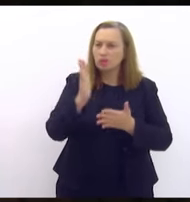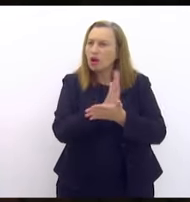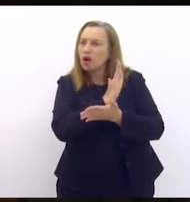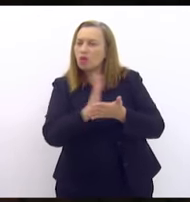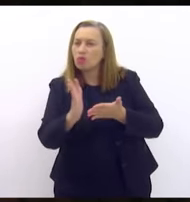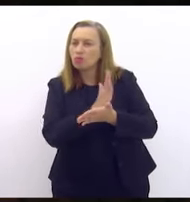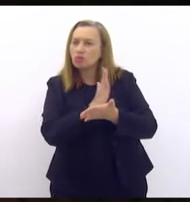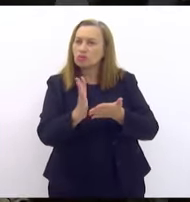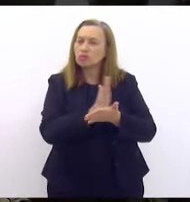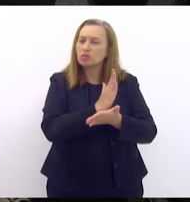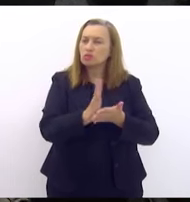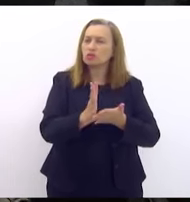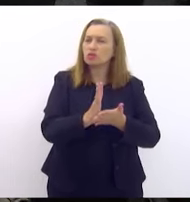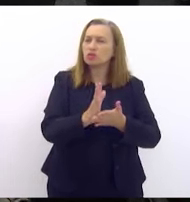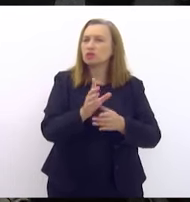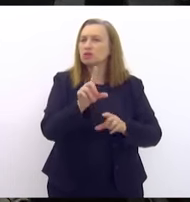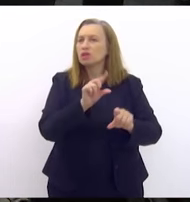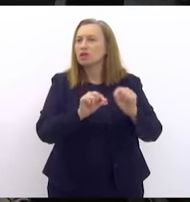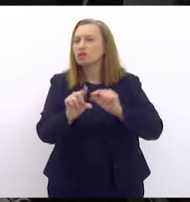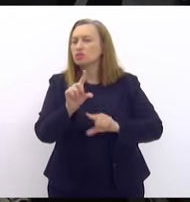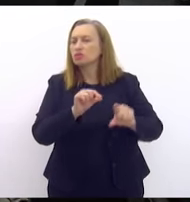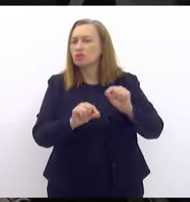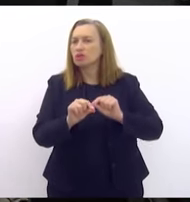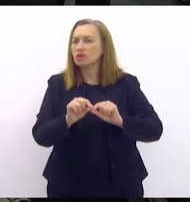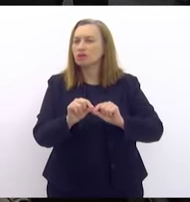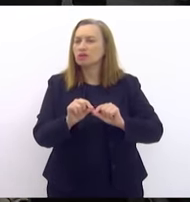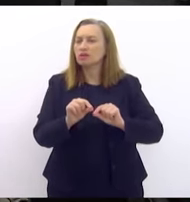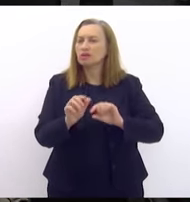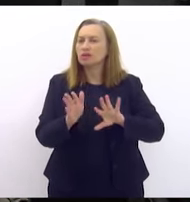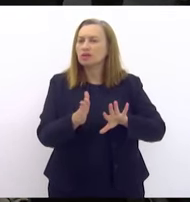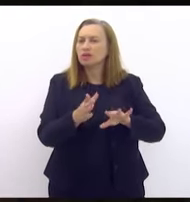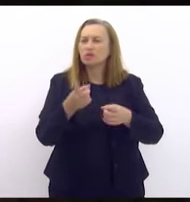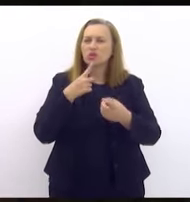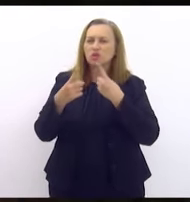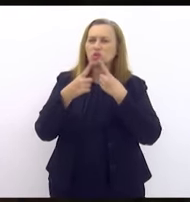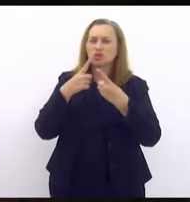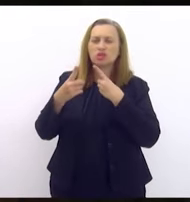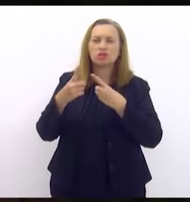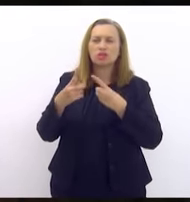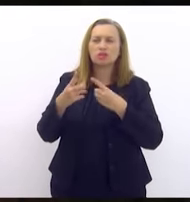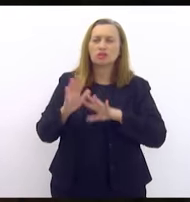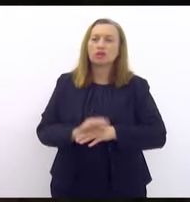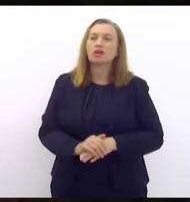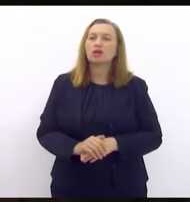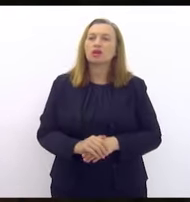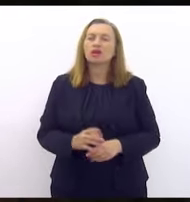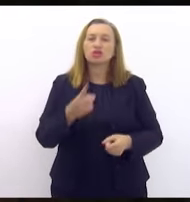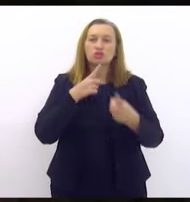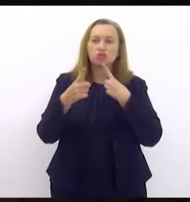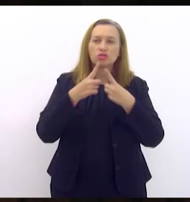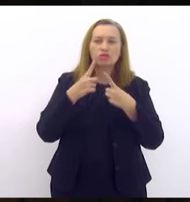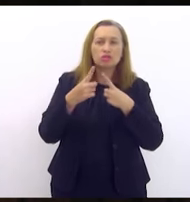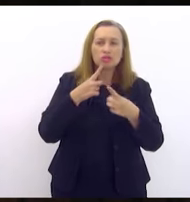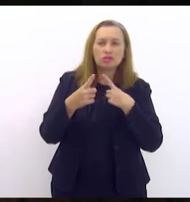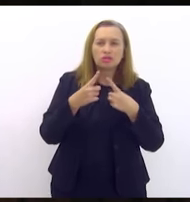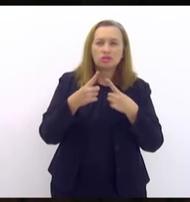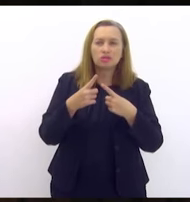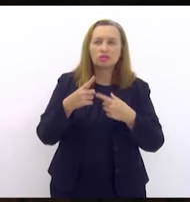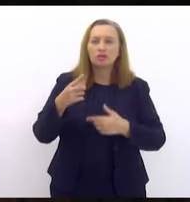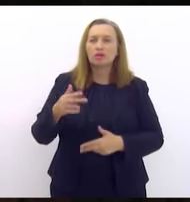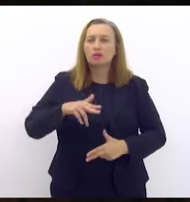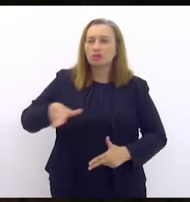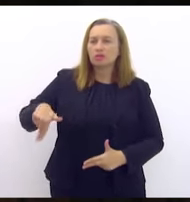Luiz Paulo. Para discutir, senhora presidente. Primeiro a discutir em discussão. Para discutir, primeiro